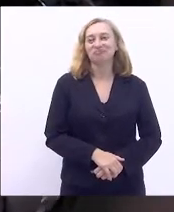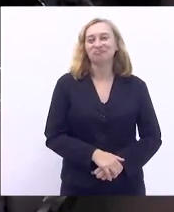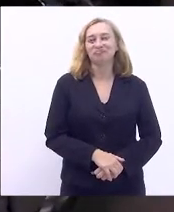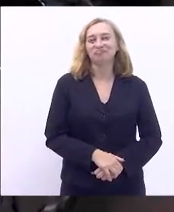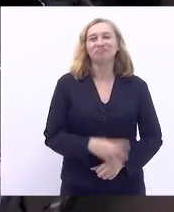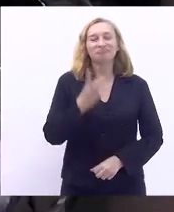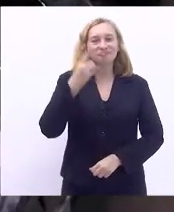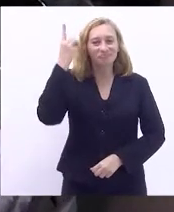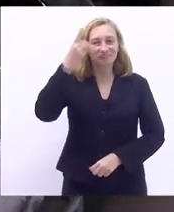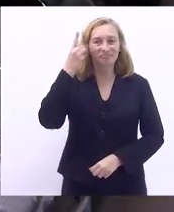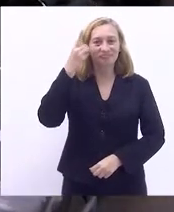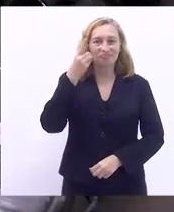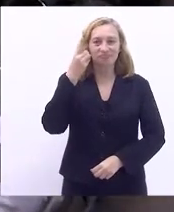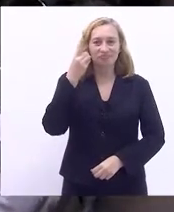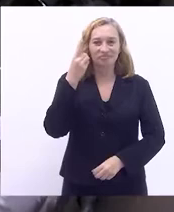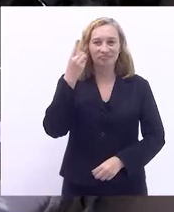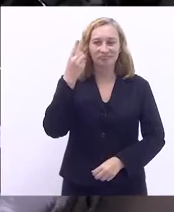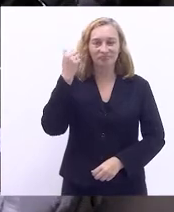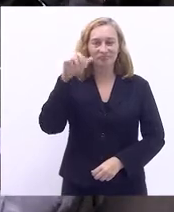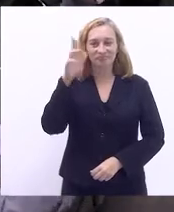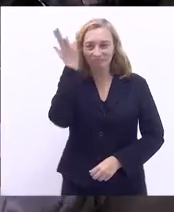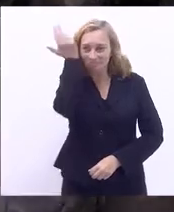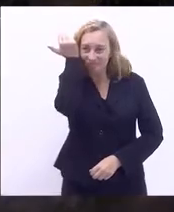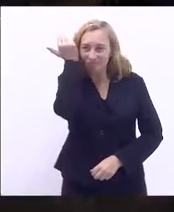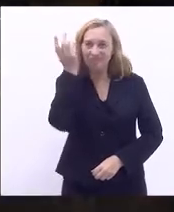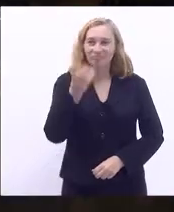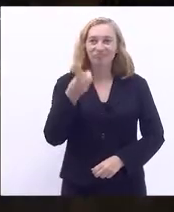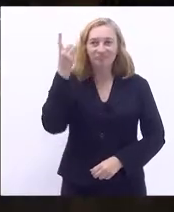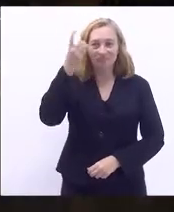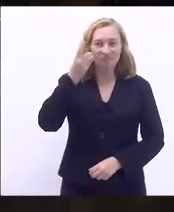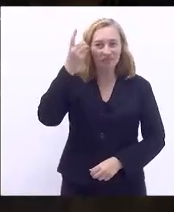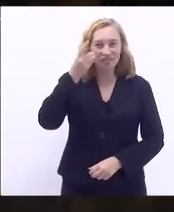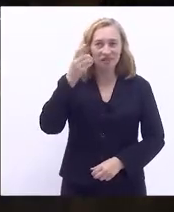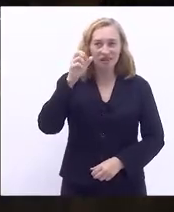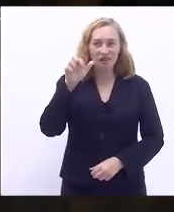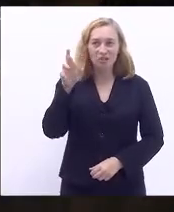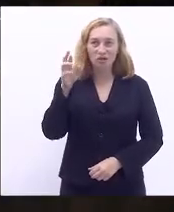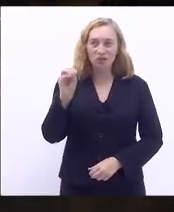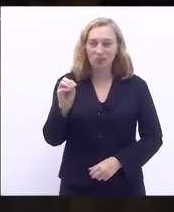Deputado Eliomar Coelho. Deputado Eurico Júnior.